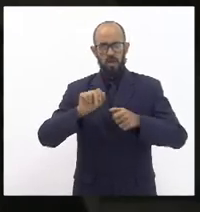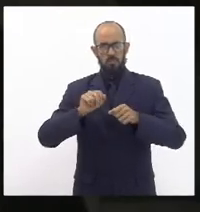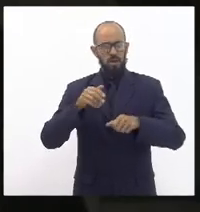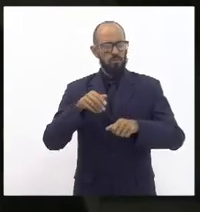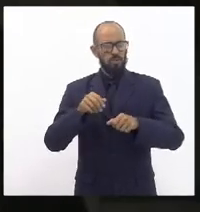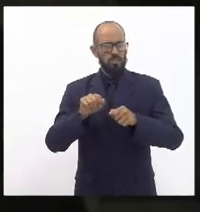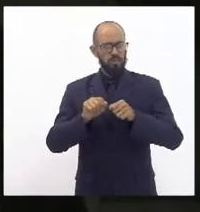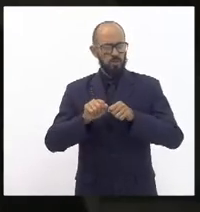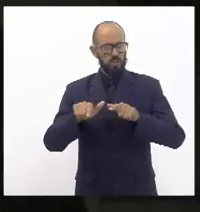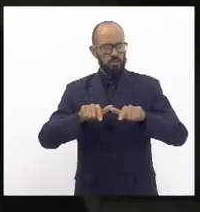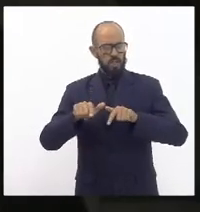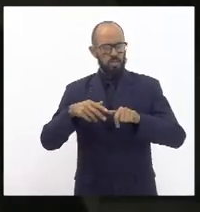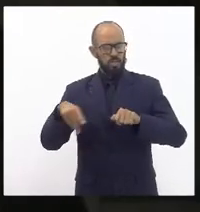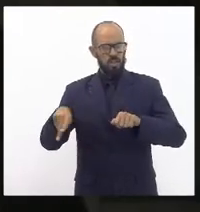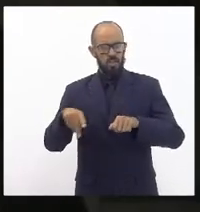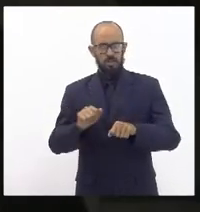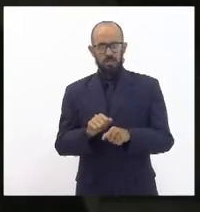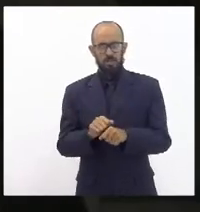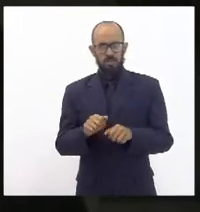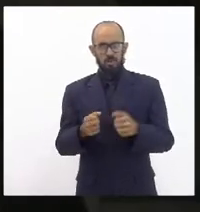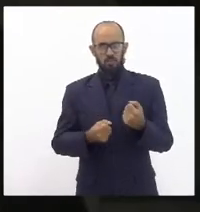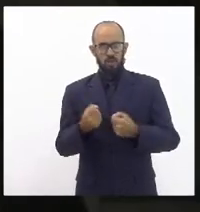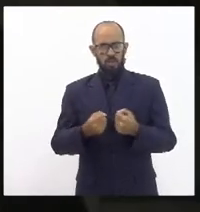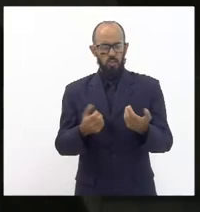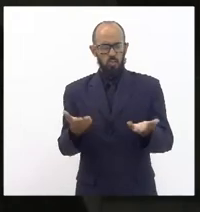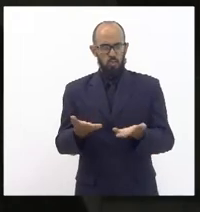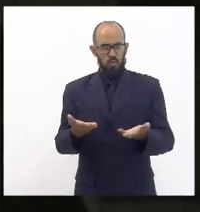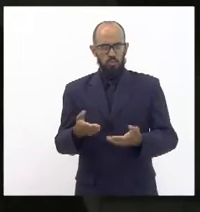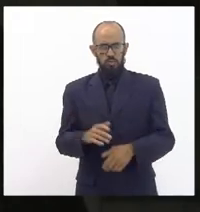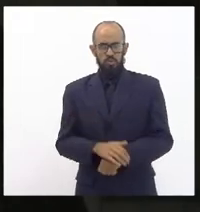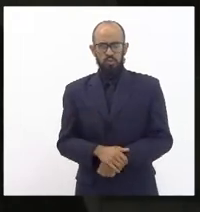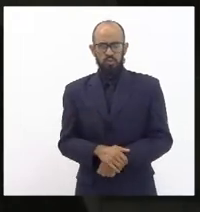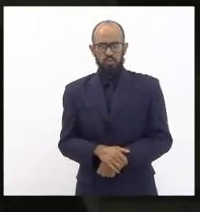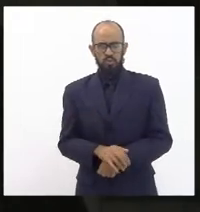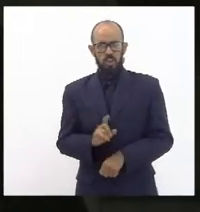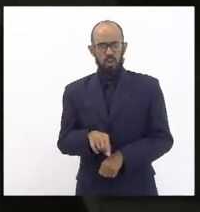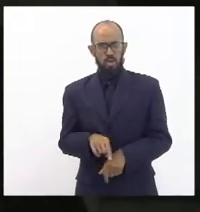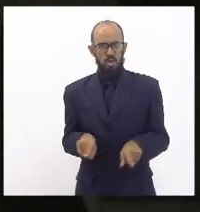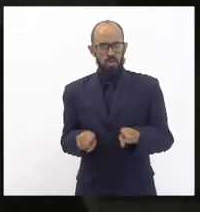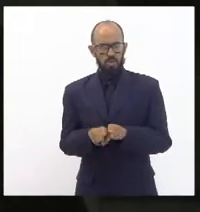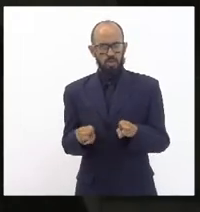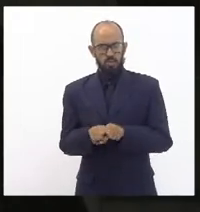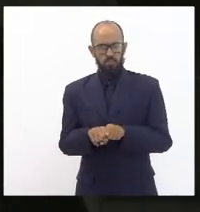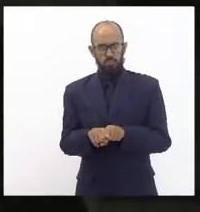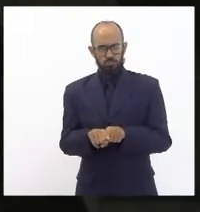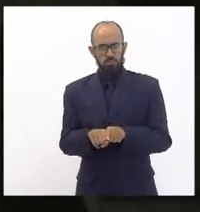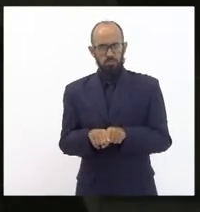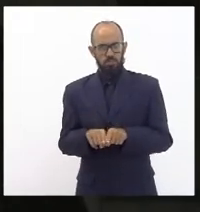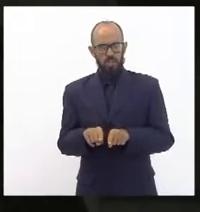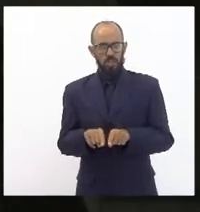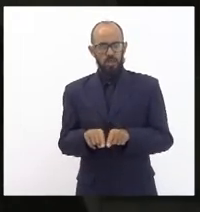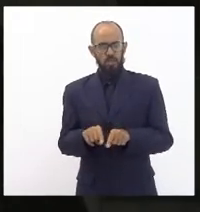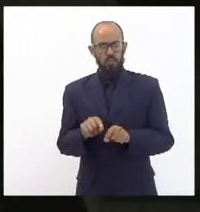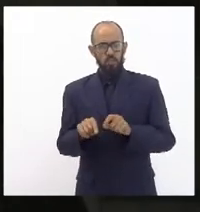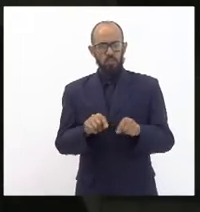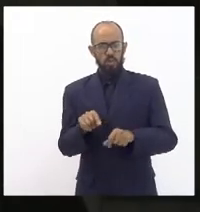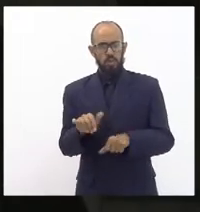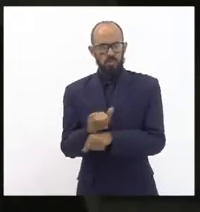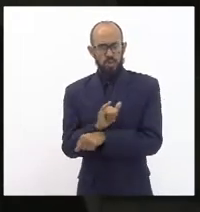sua intervenção tão veículo hoje e é também instrumento trabalho fora